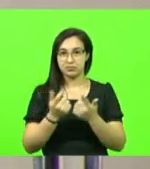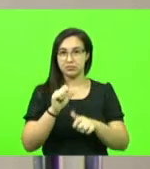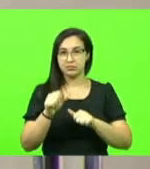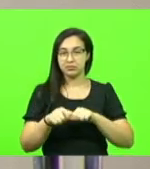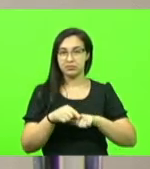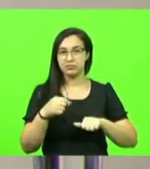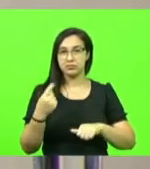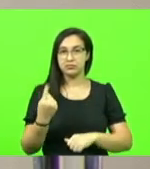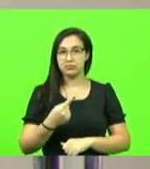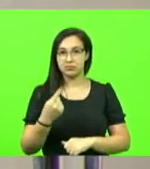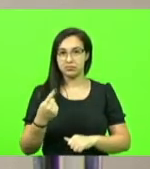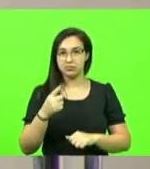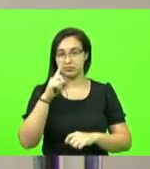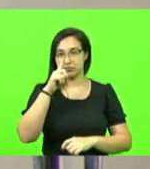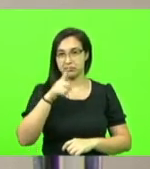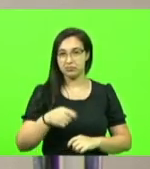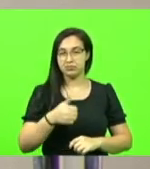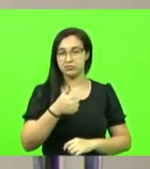do Decreto Legislativo